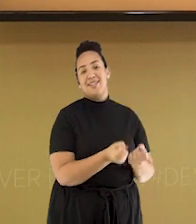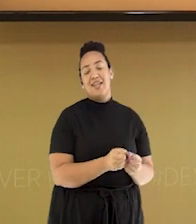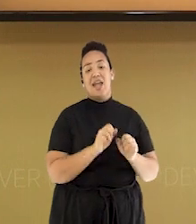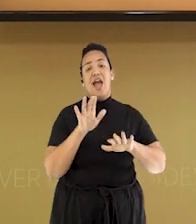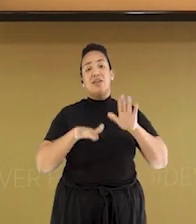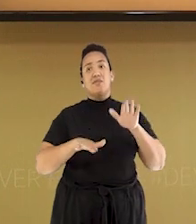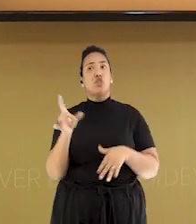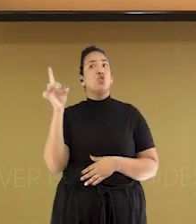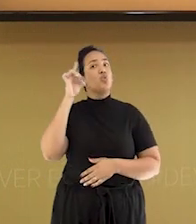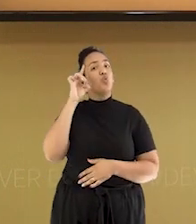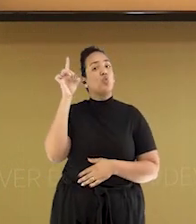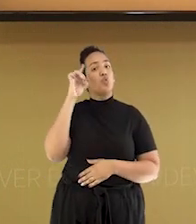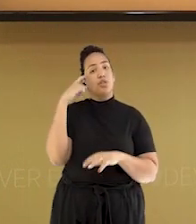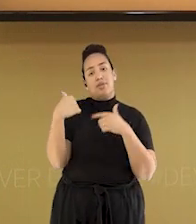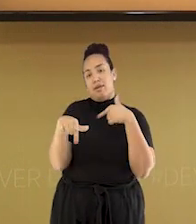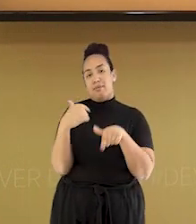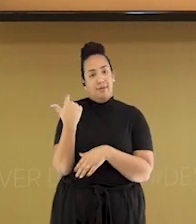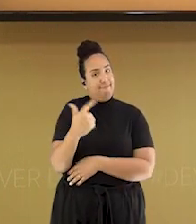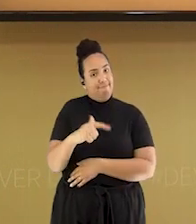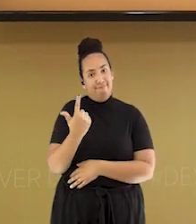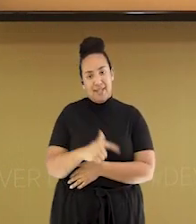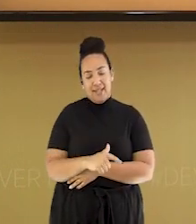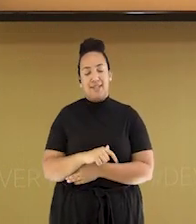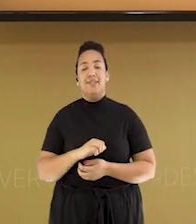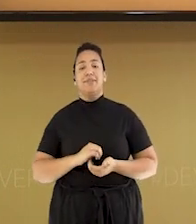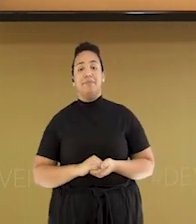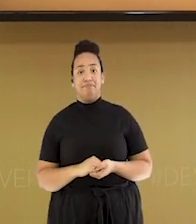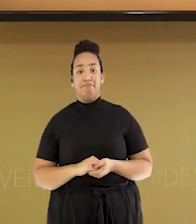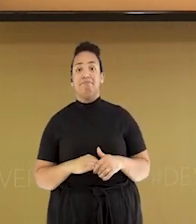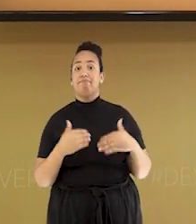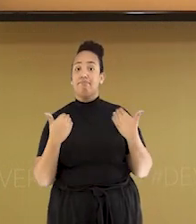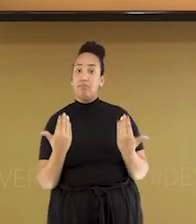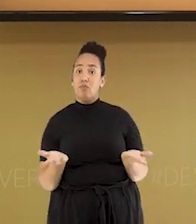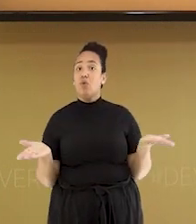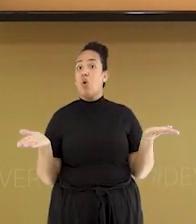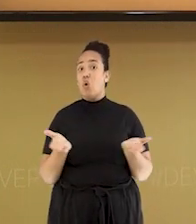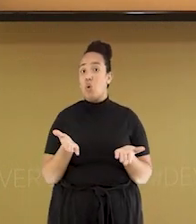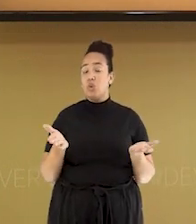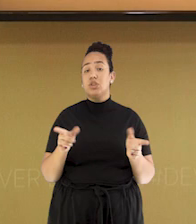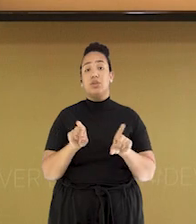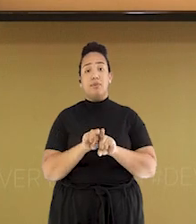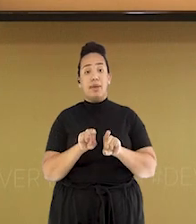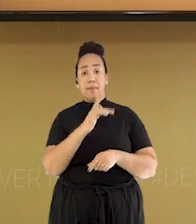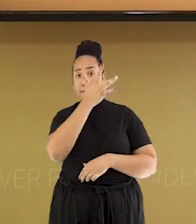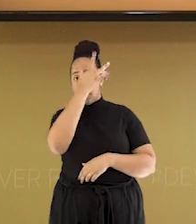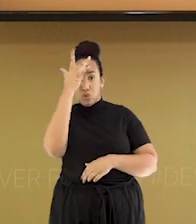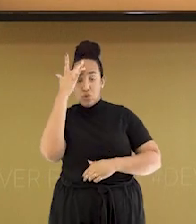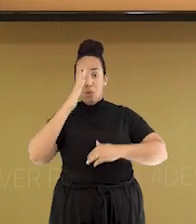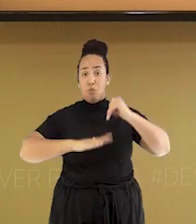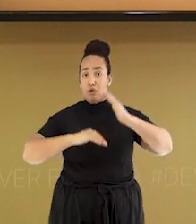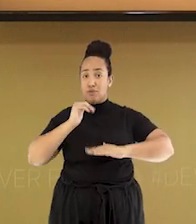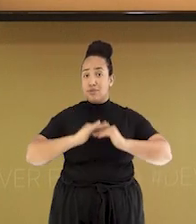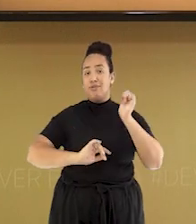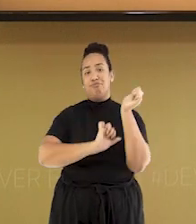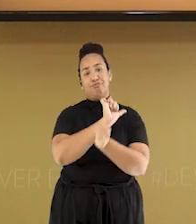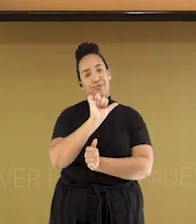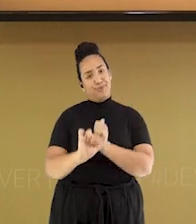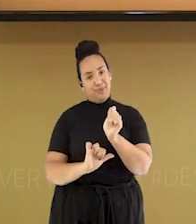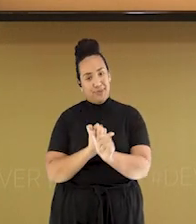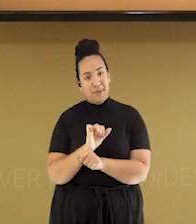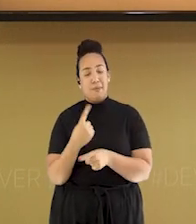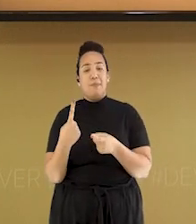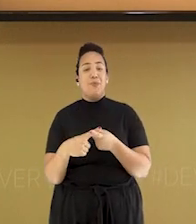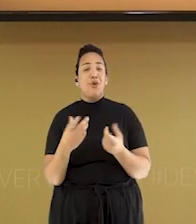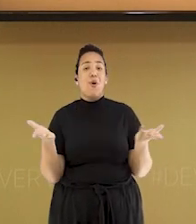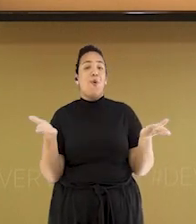que aparecerá algo para fazer. Além disso, hoje em dia, as pessoas mudam de profissão com maior facilidade. Por causa